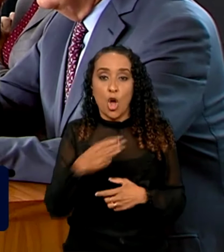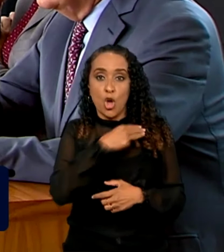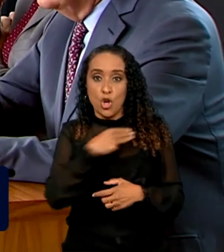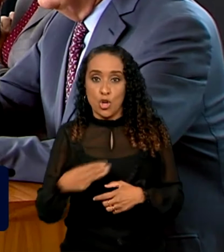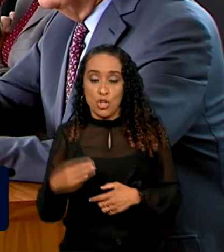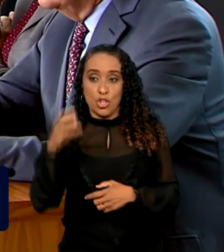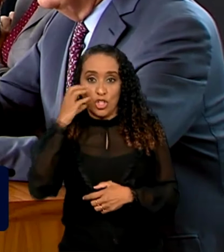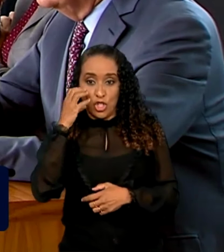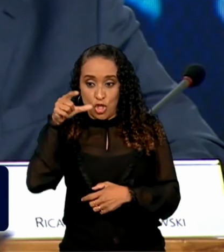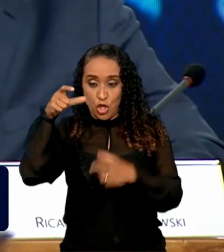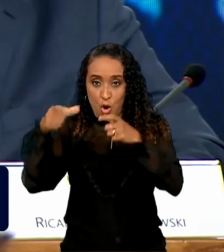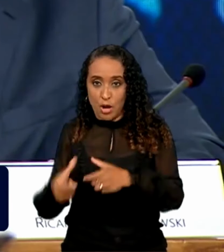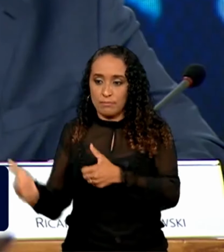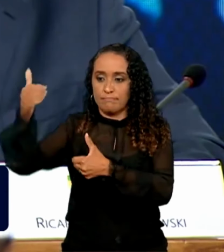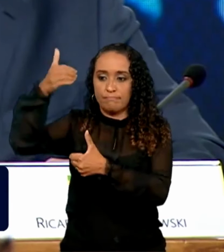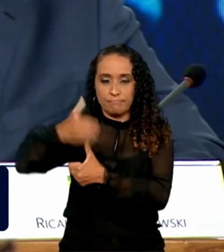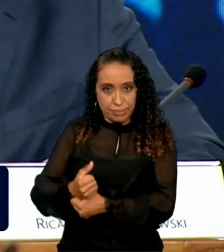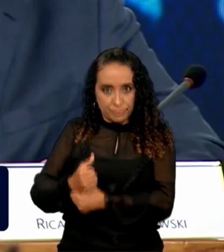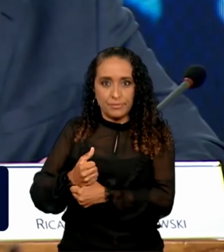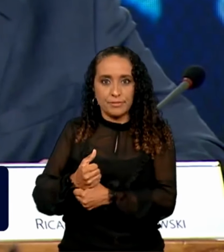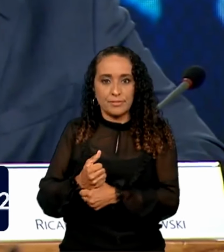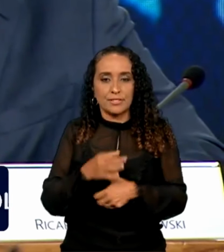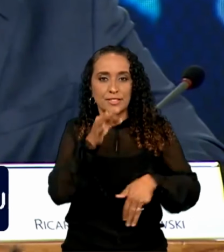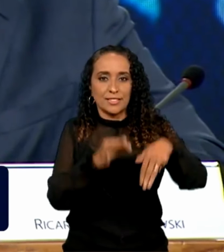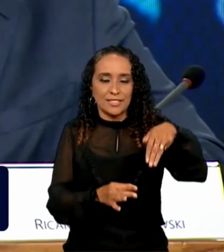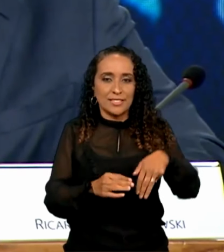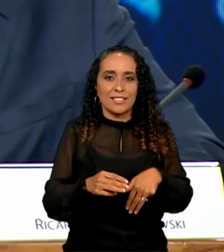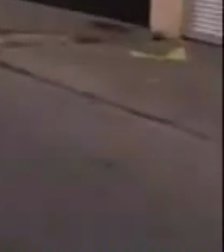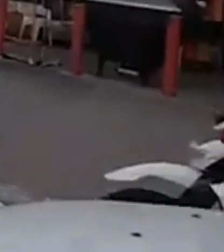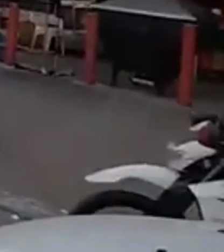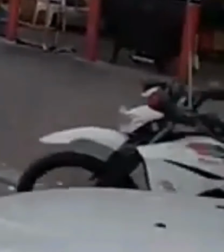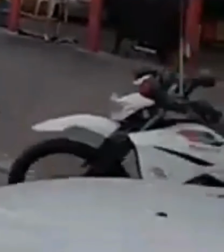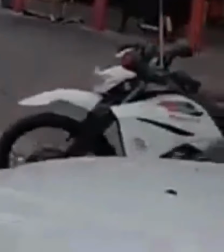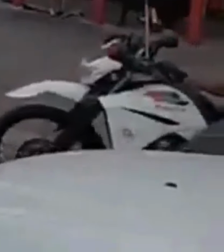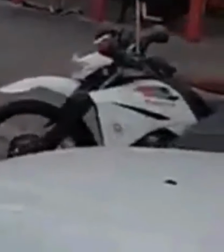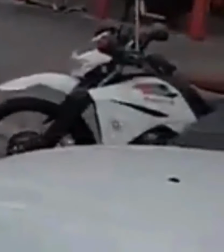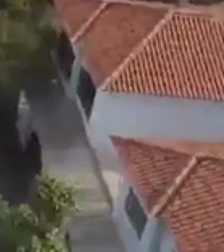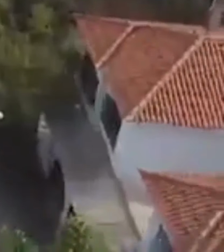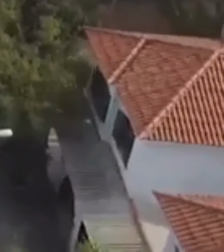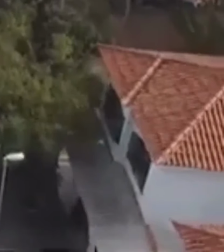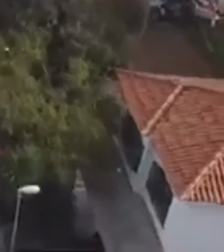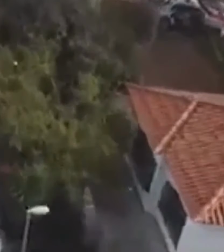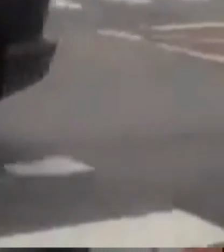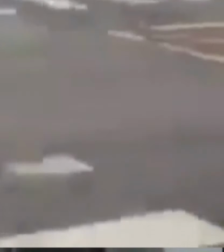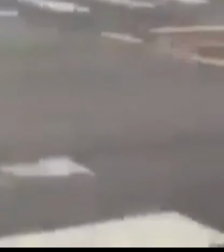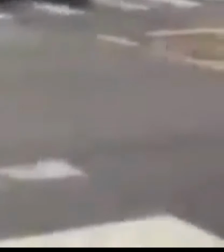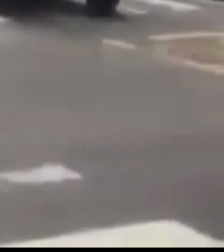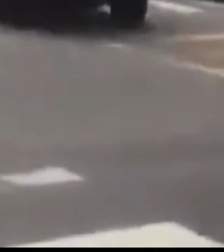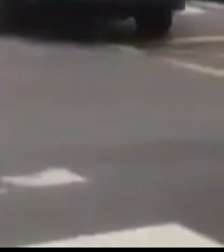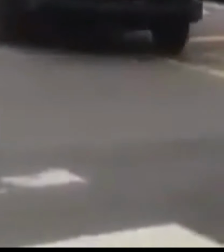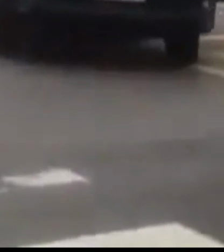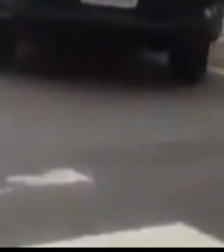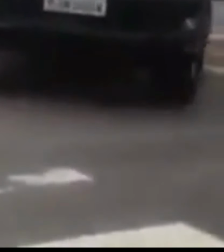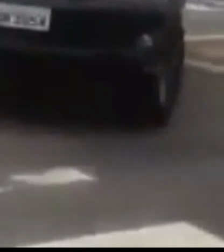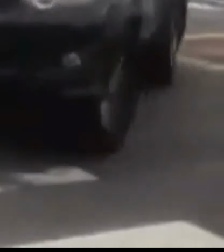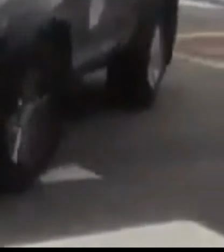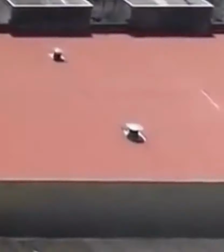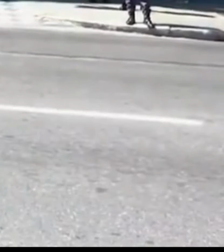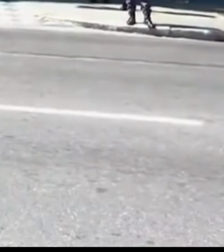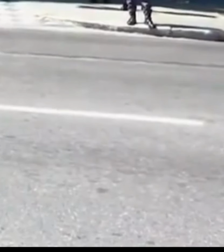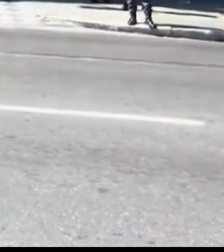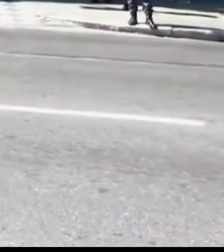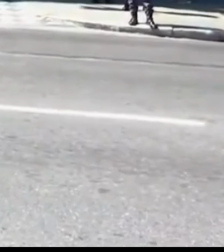o ex-ministro do Supremo Tribunal Federal, Ricardo Lewandowski. Polícia em Ação.